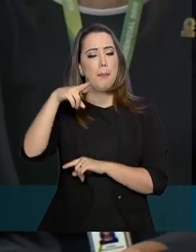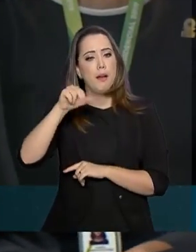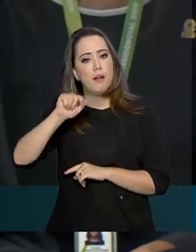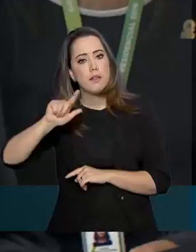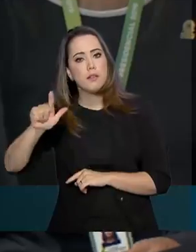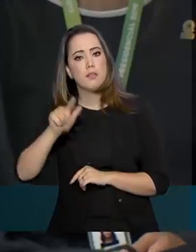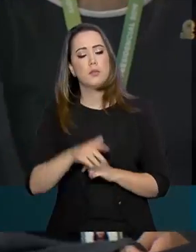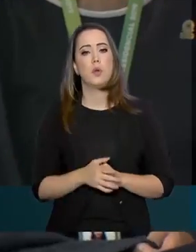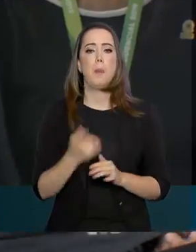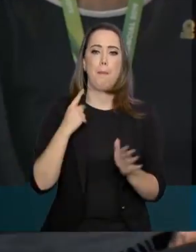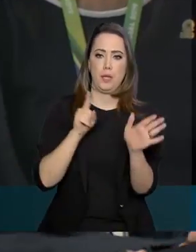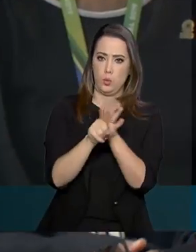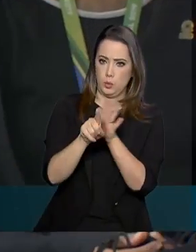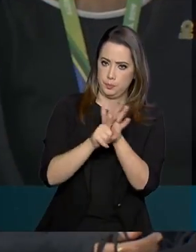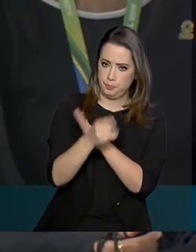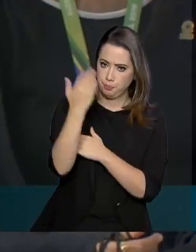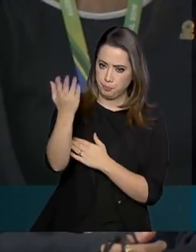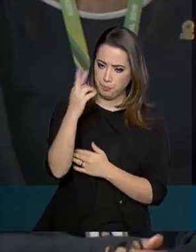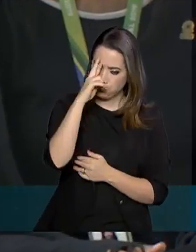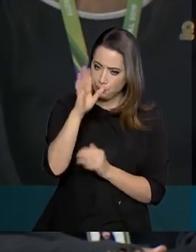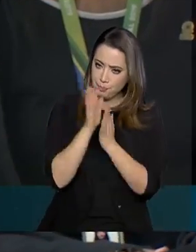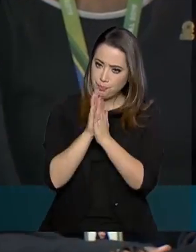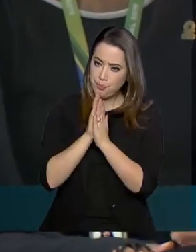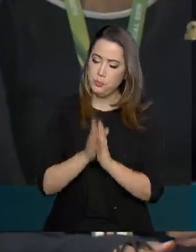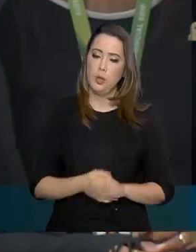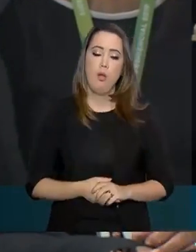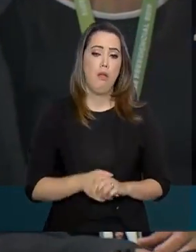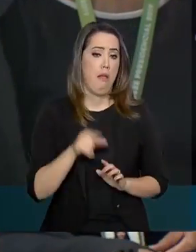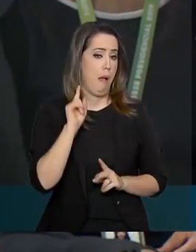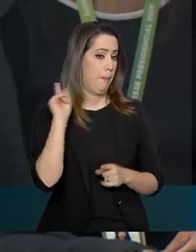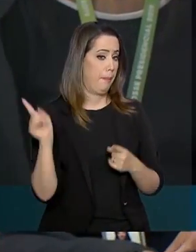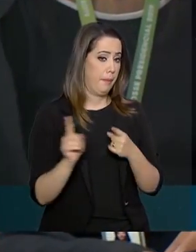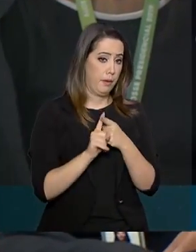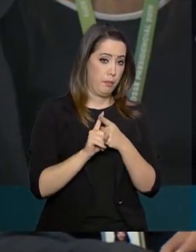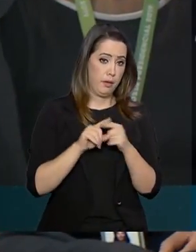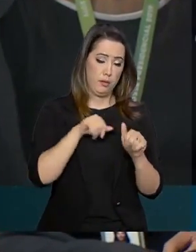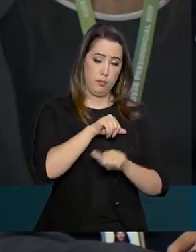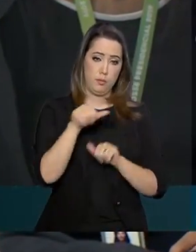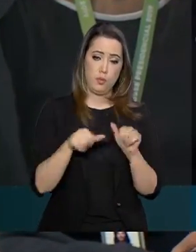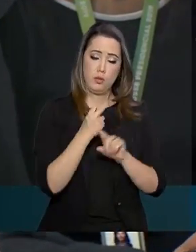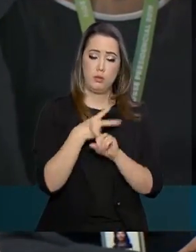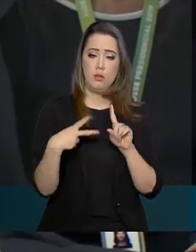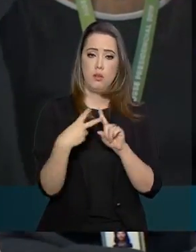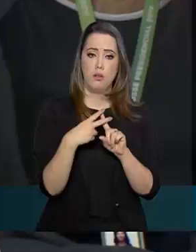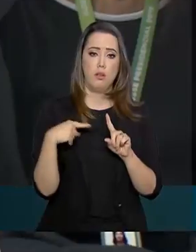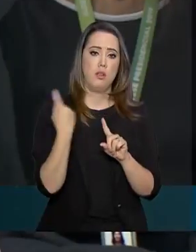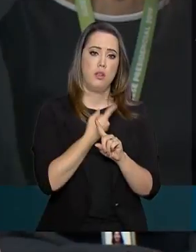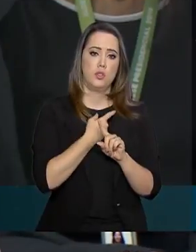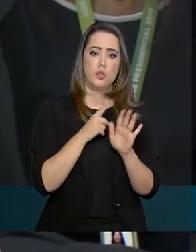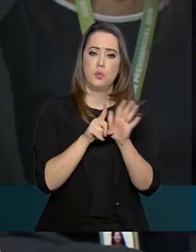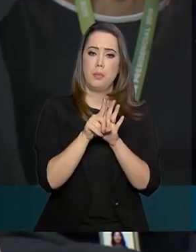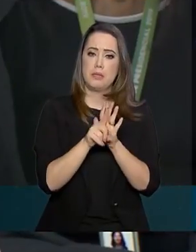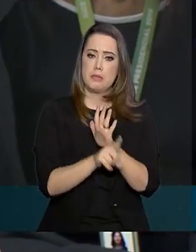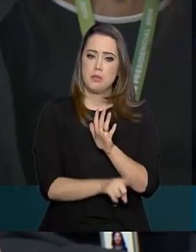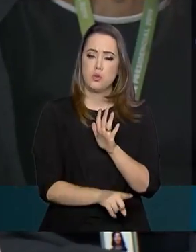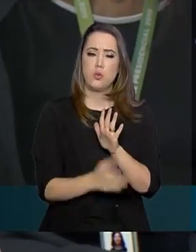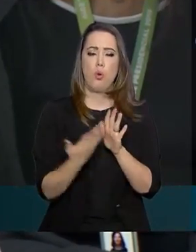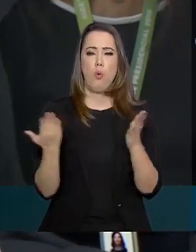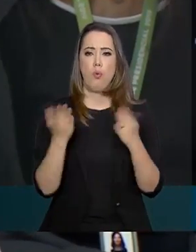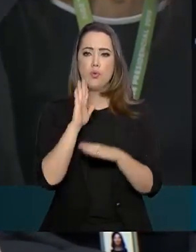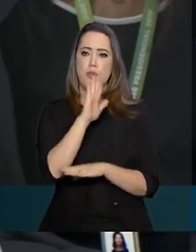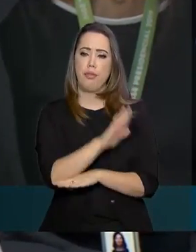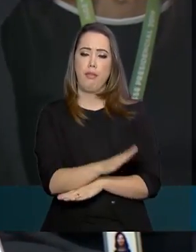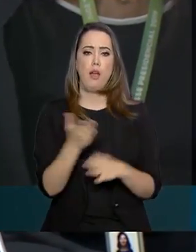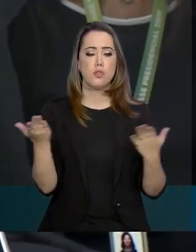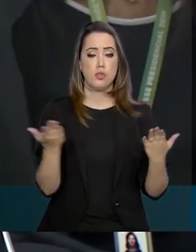para o senhor por favor a primeira em relação à reforma da previdência é a gente apurou ao longo da tarde e